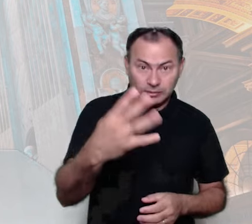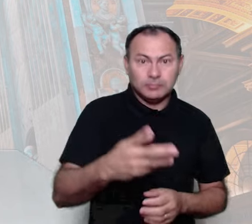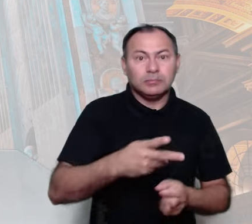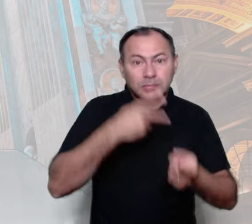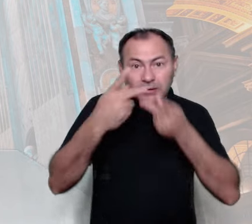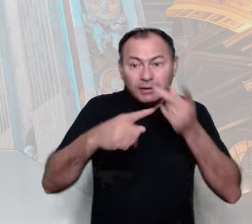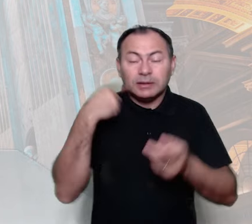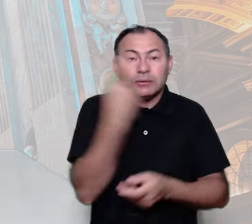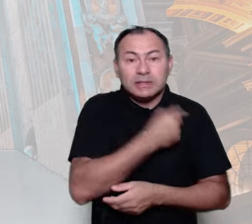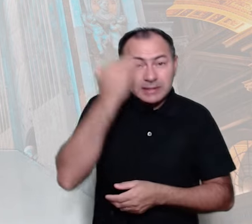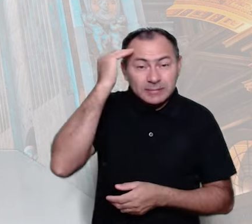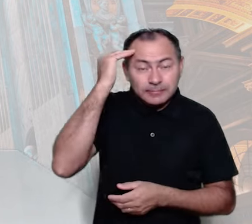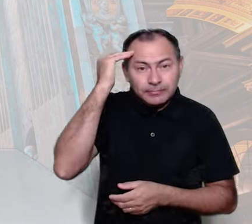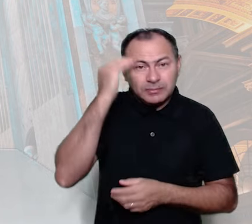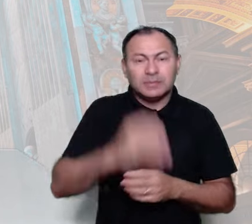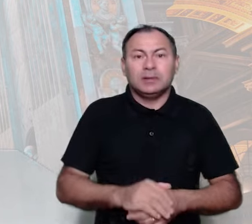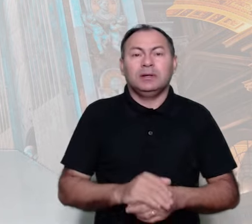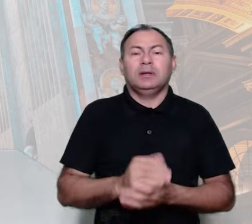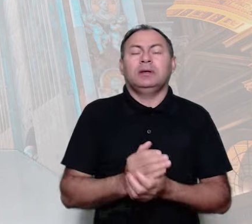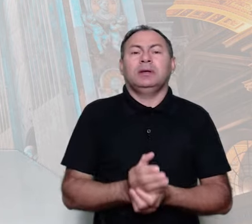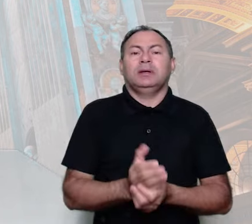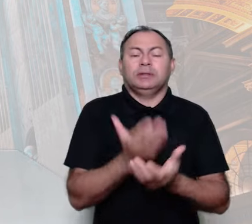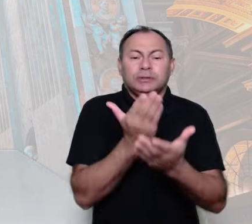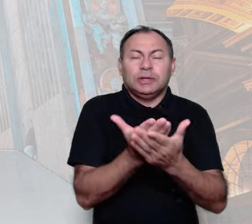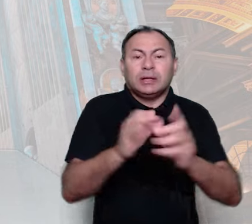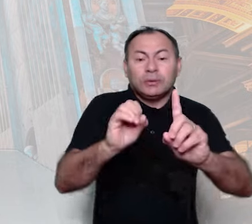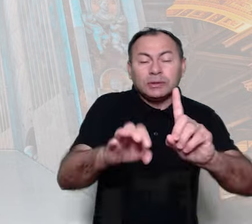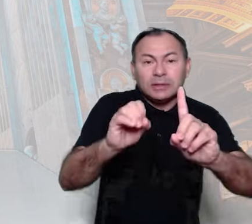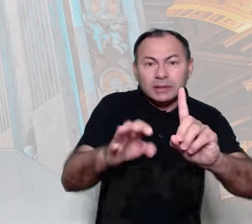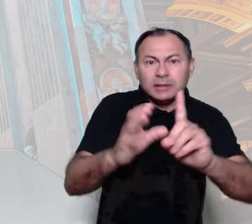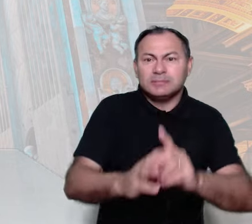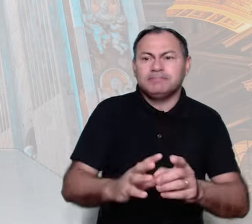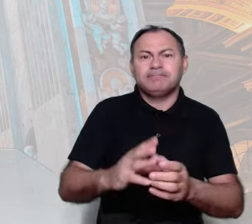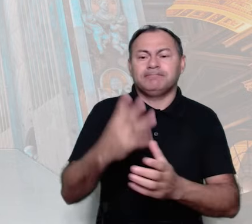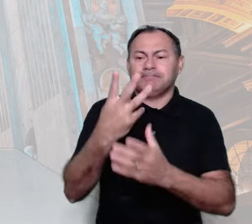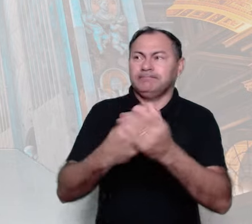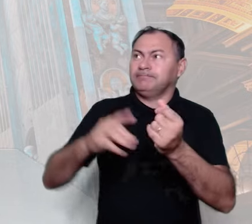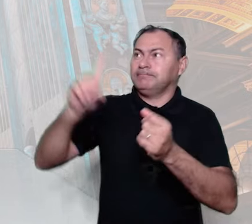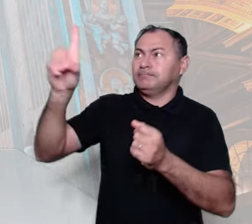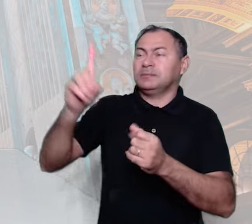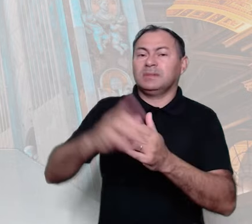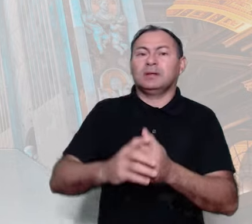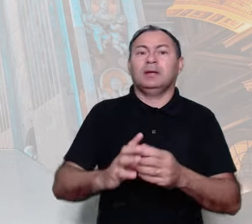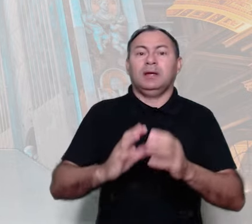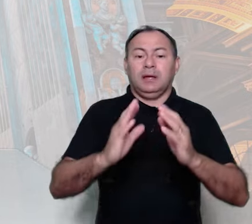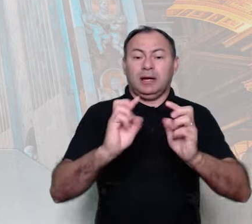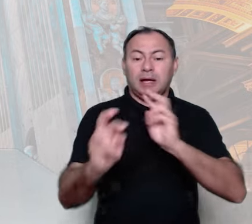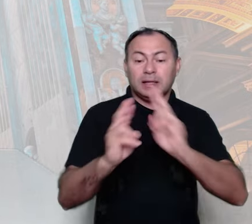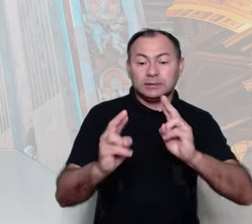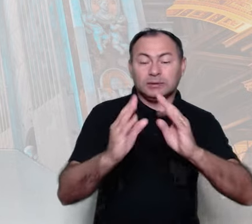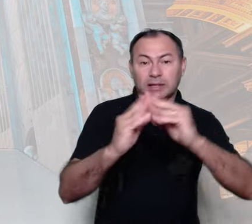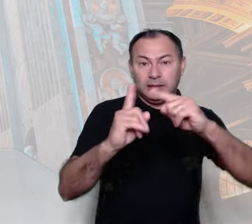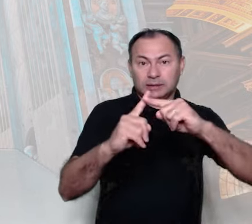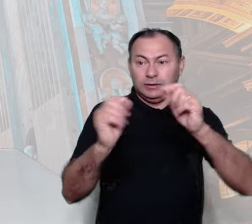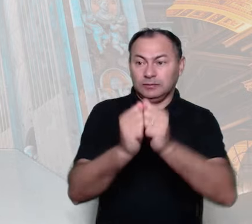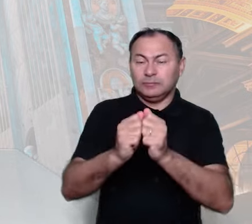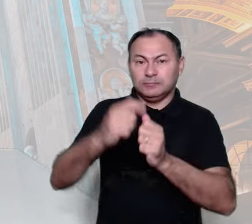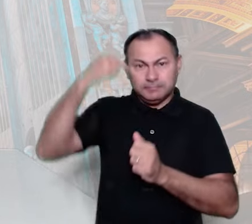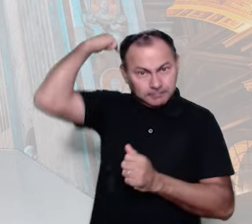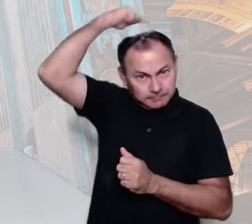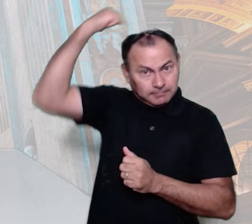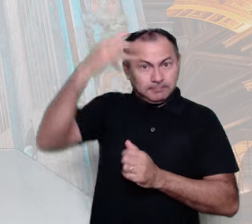4, que nós compreendemos como uma eclesiologia trinitária, a relação da Igreja com a Santíssima Trindade.